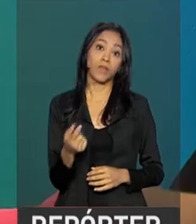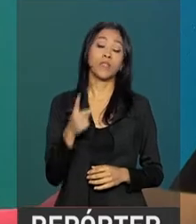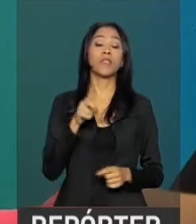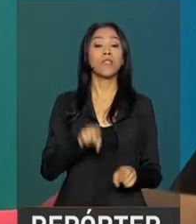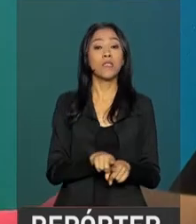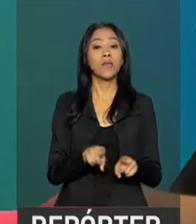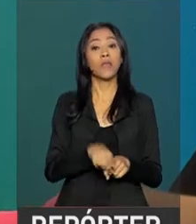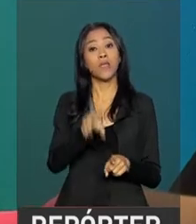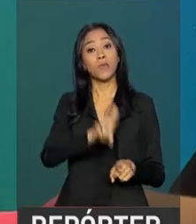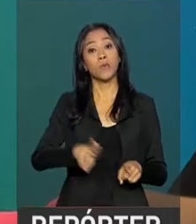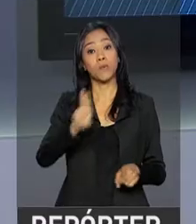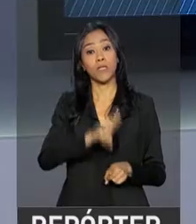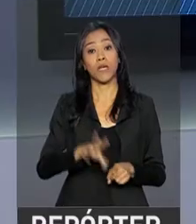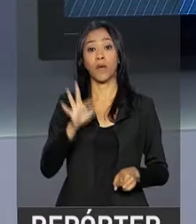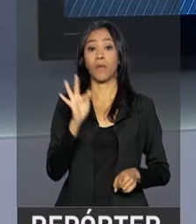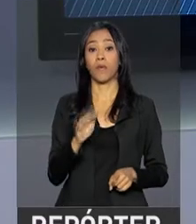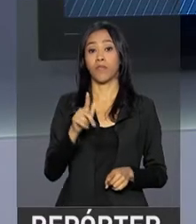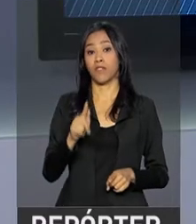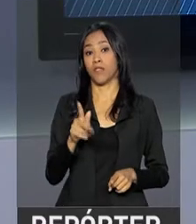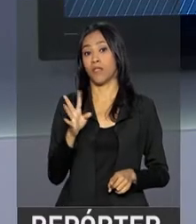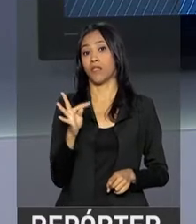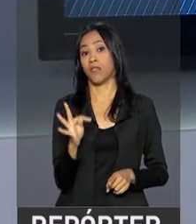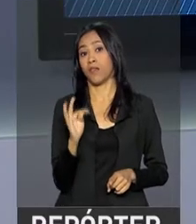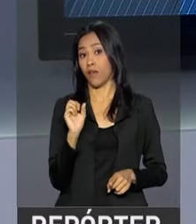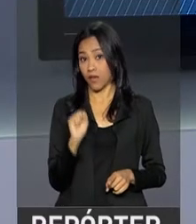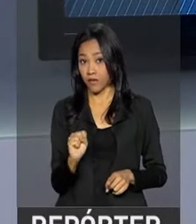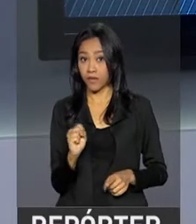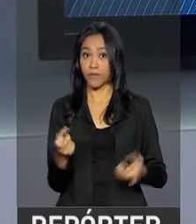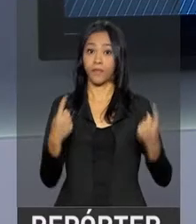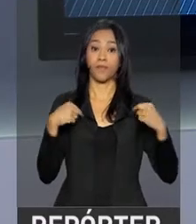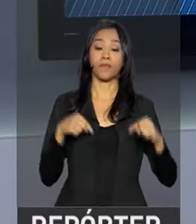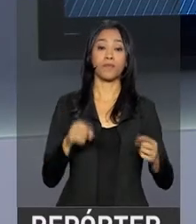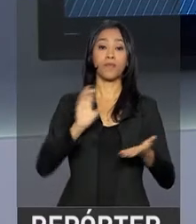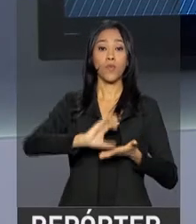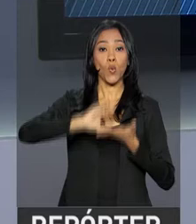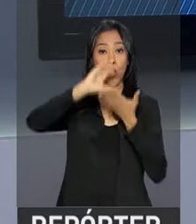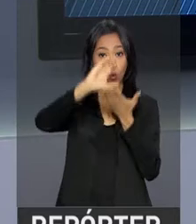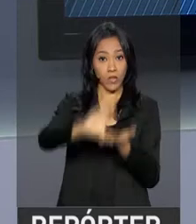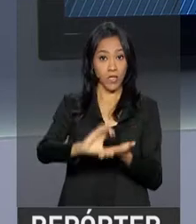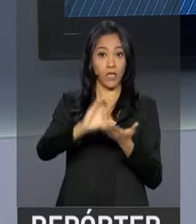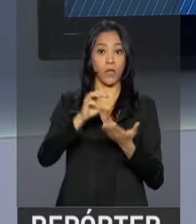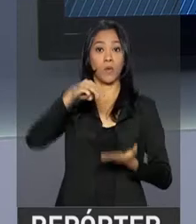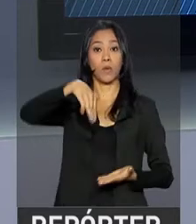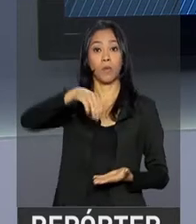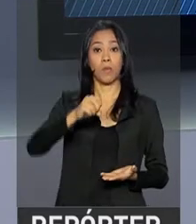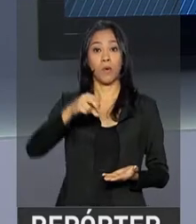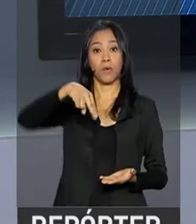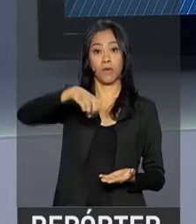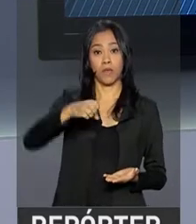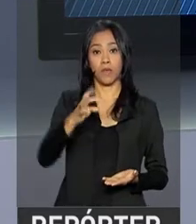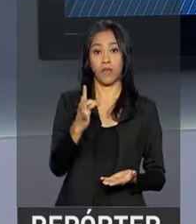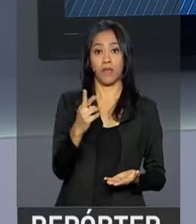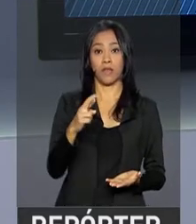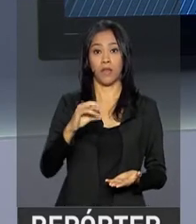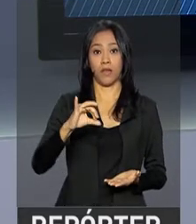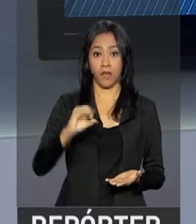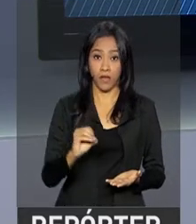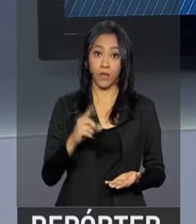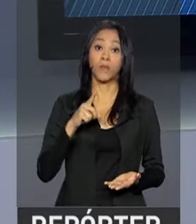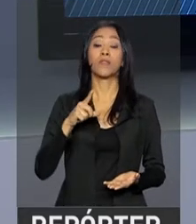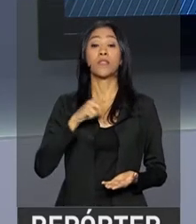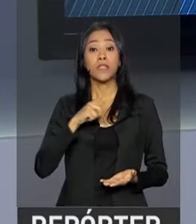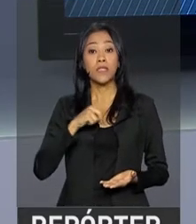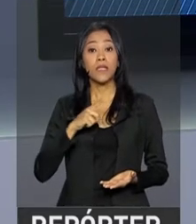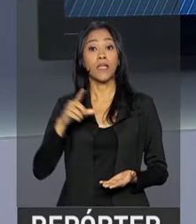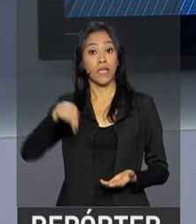os recursos do fgts o conselho monetário nacional aprovou nesta quinta feira uma resolução que estende ao microempreendedor